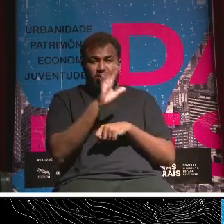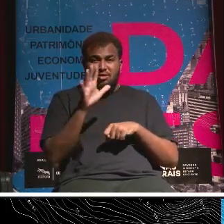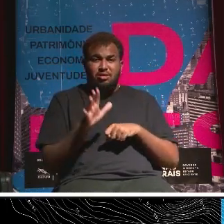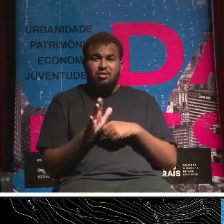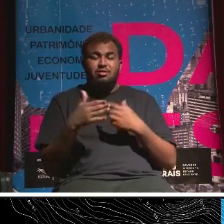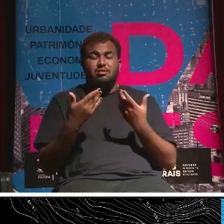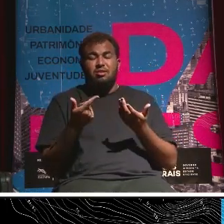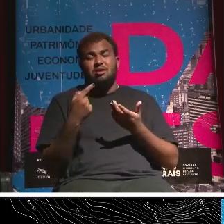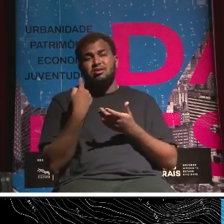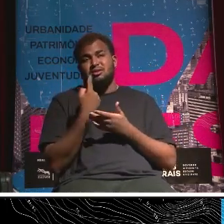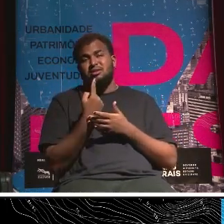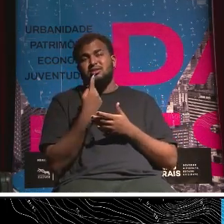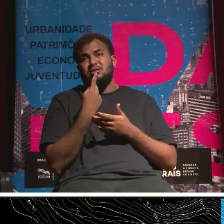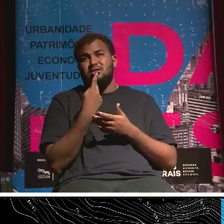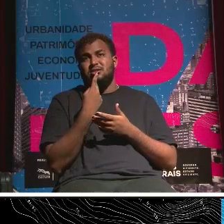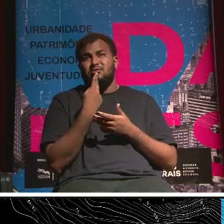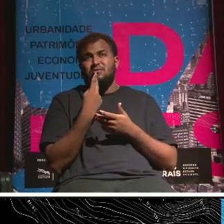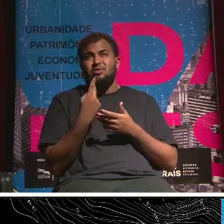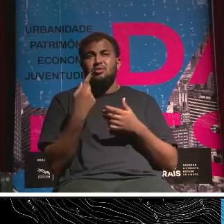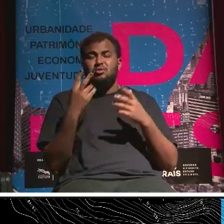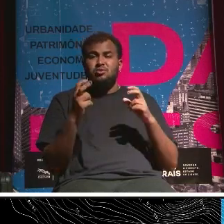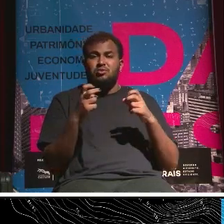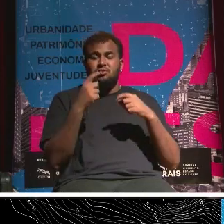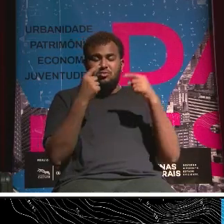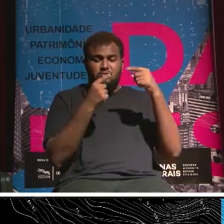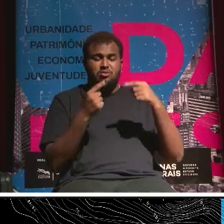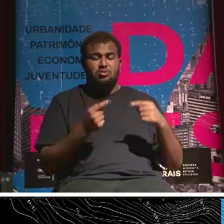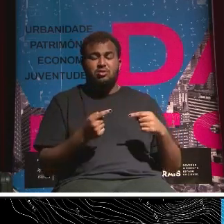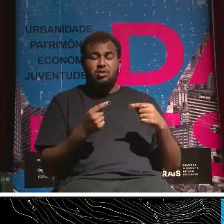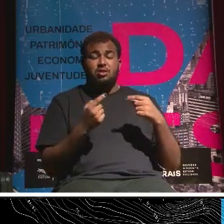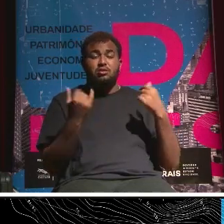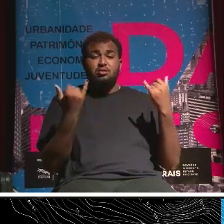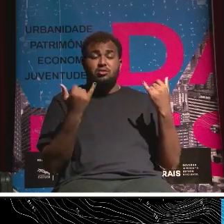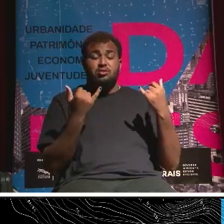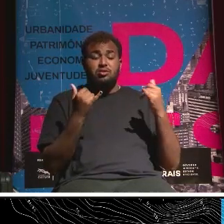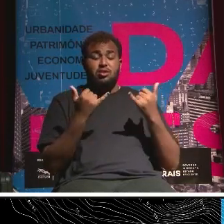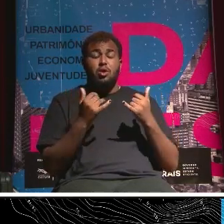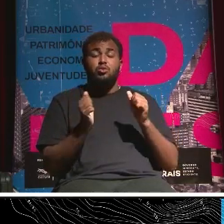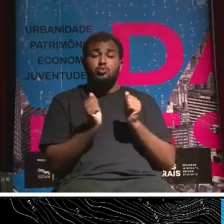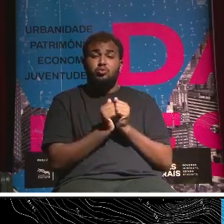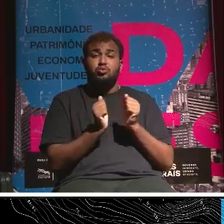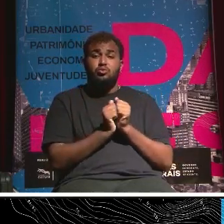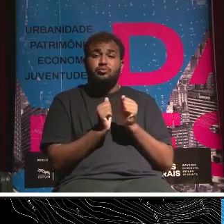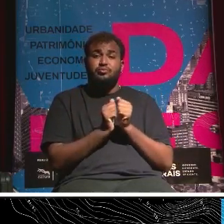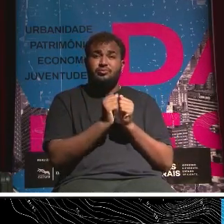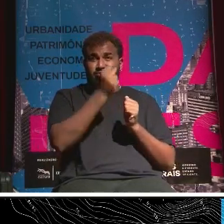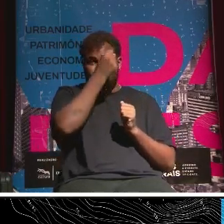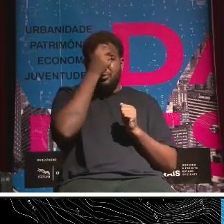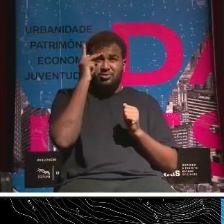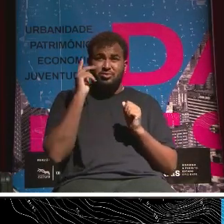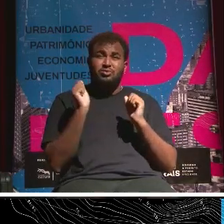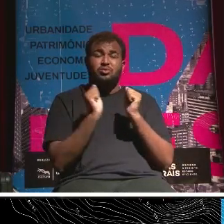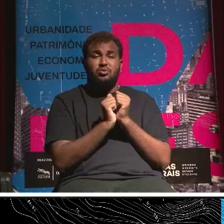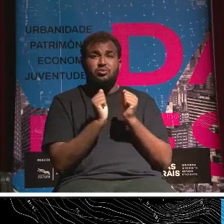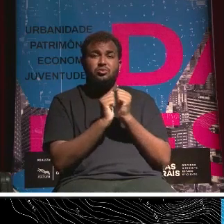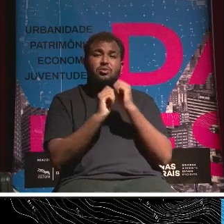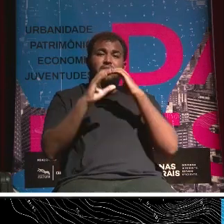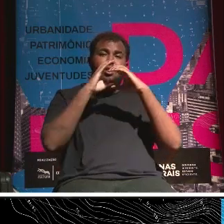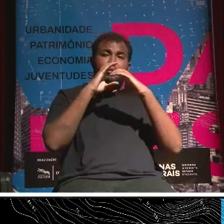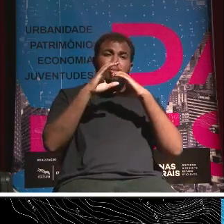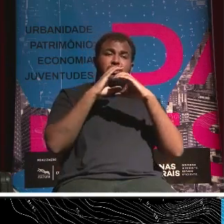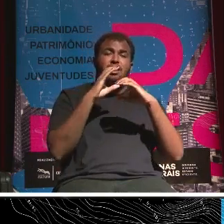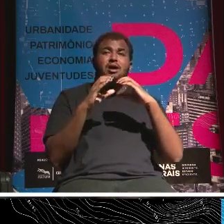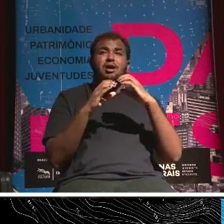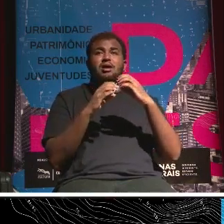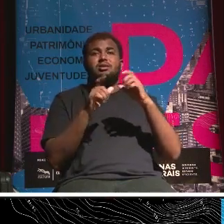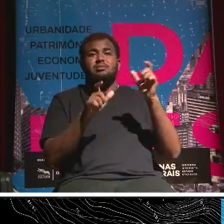mesa de diálogo com a Comovec, desde com a prefeitura, um alvará, com a comunidade, com o comerciante,